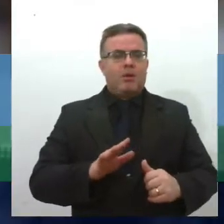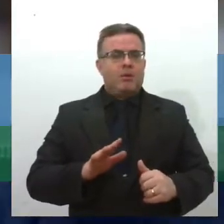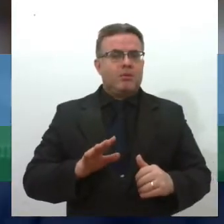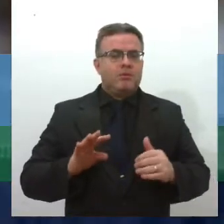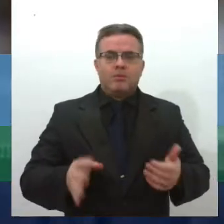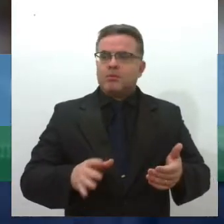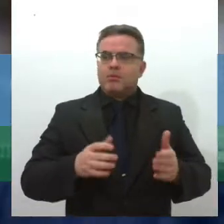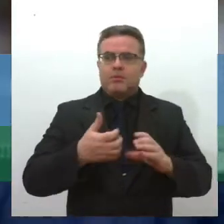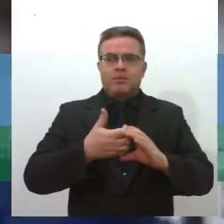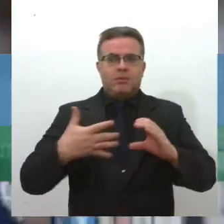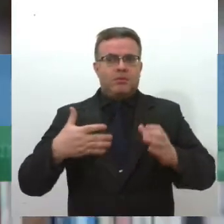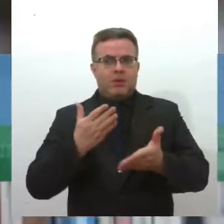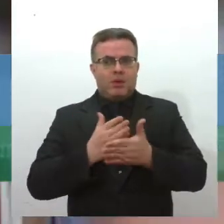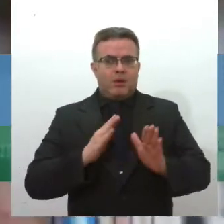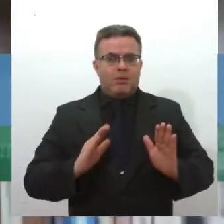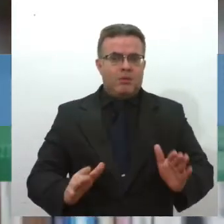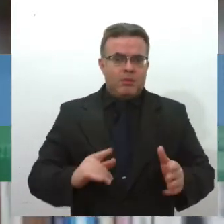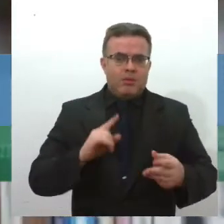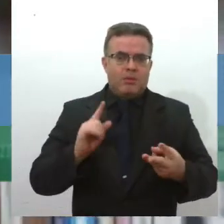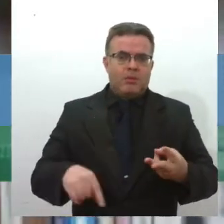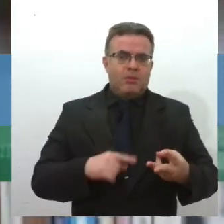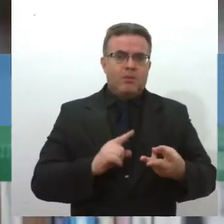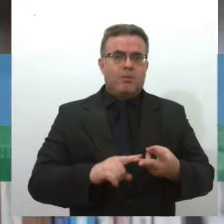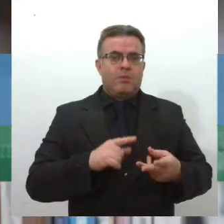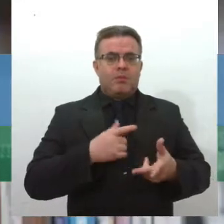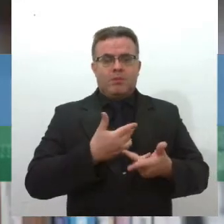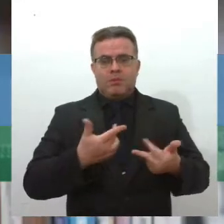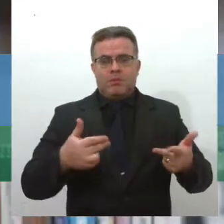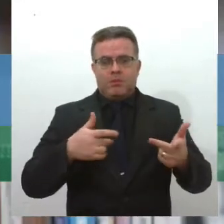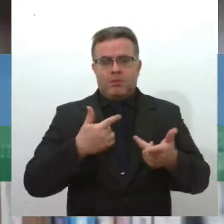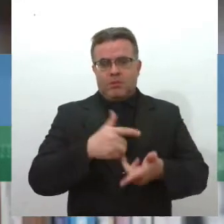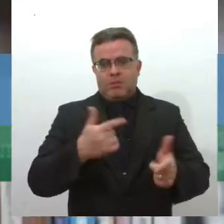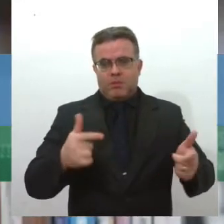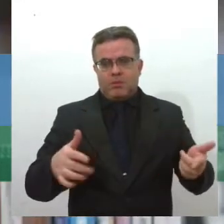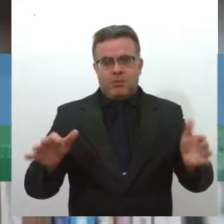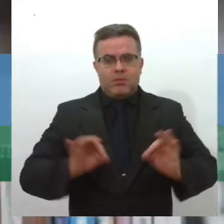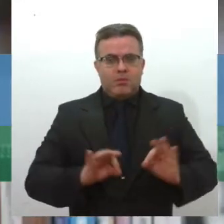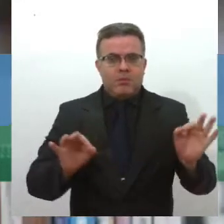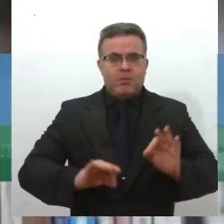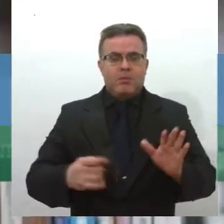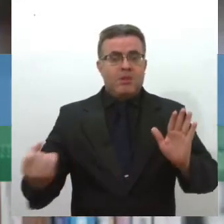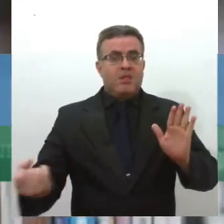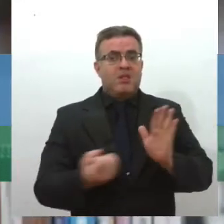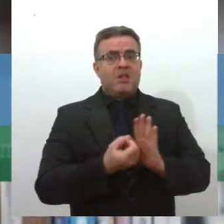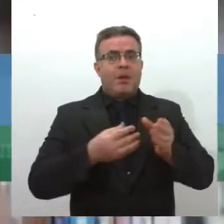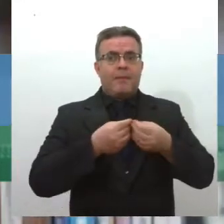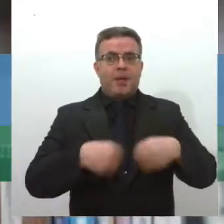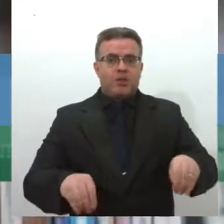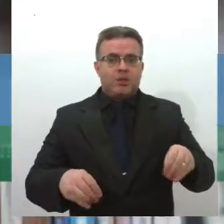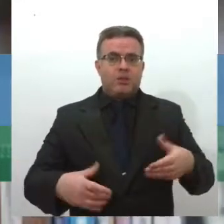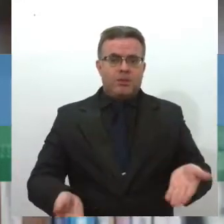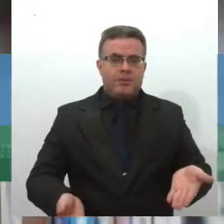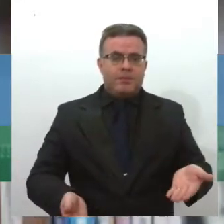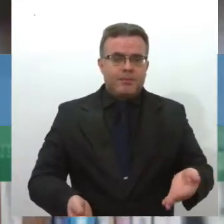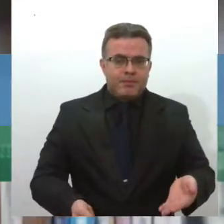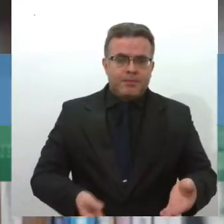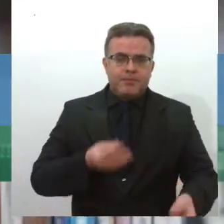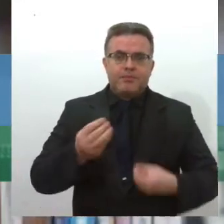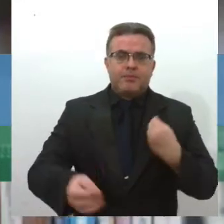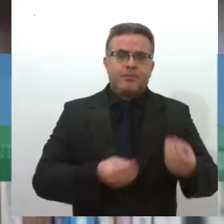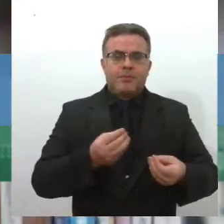de vacinas, né? Situações em que não há dano ao patrimônio público, carteiradas. Você colocou com